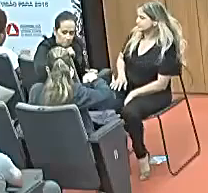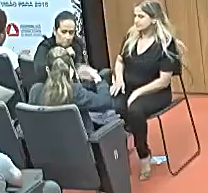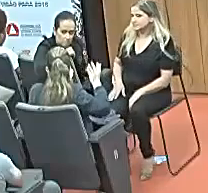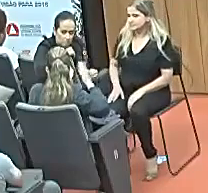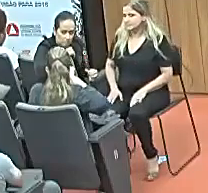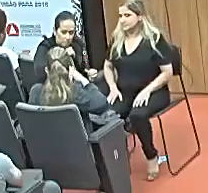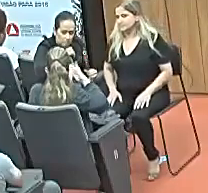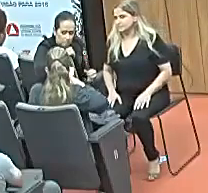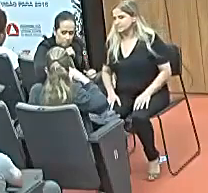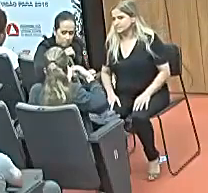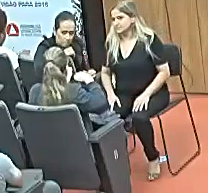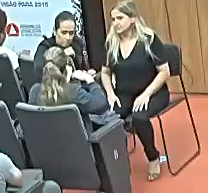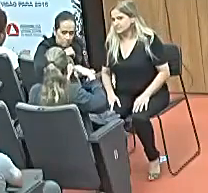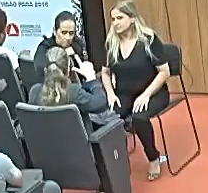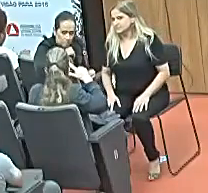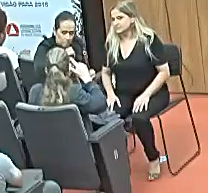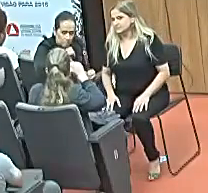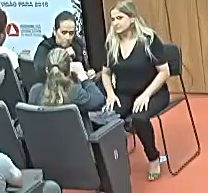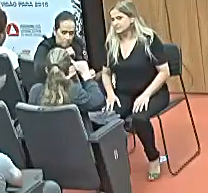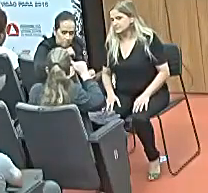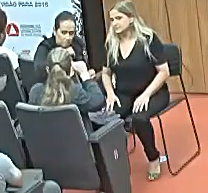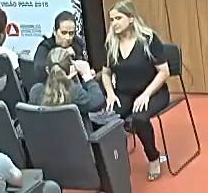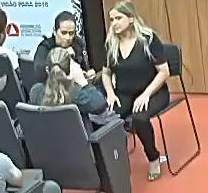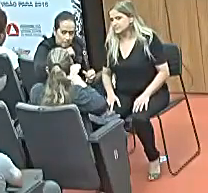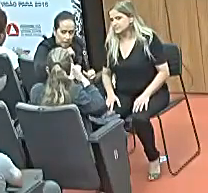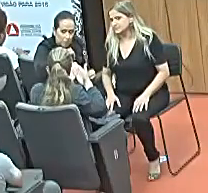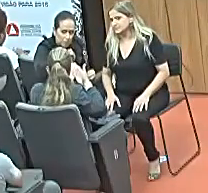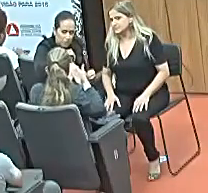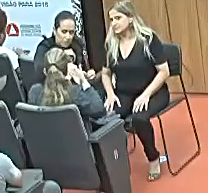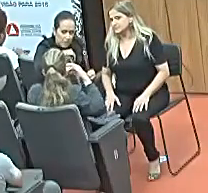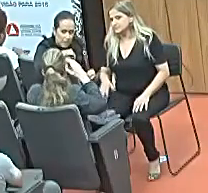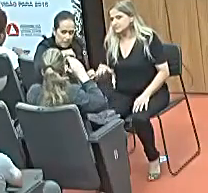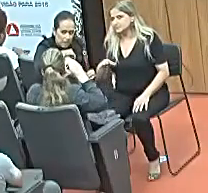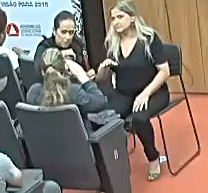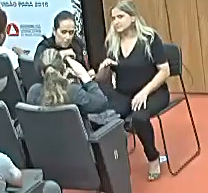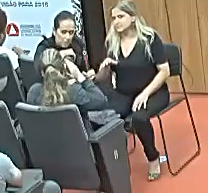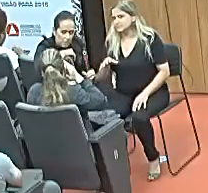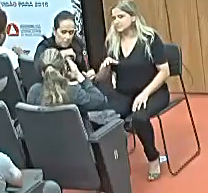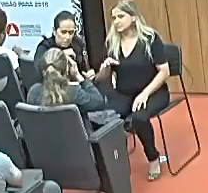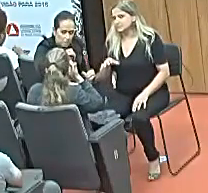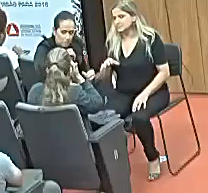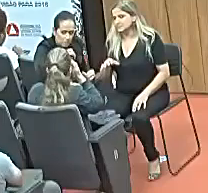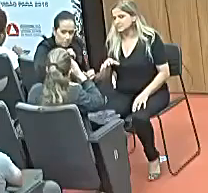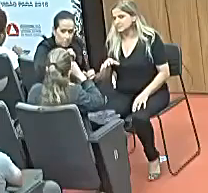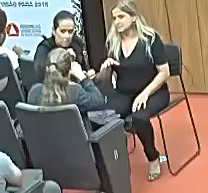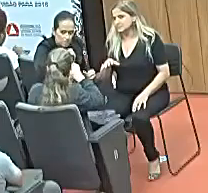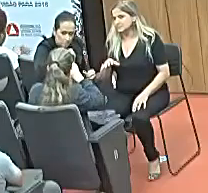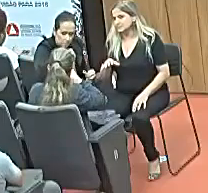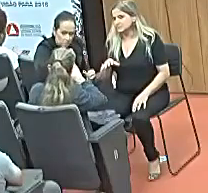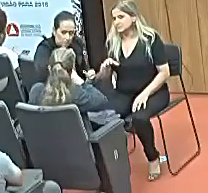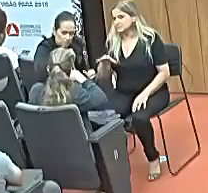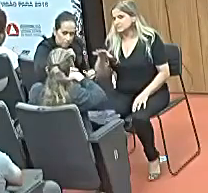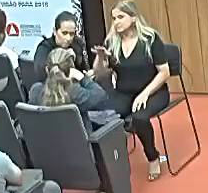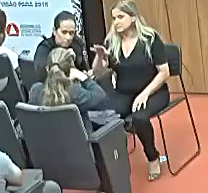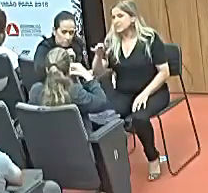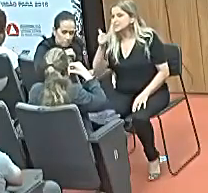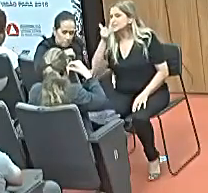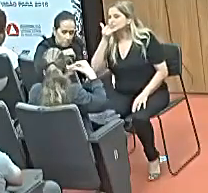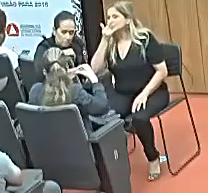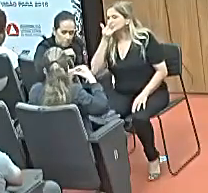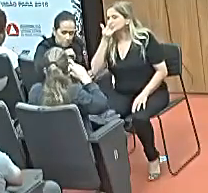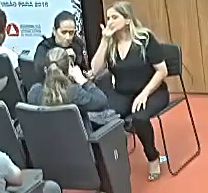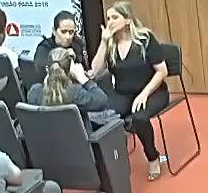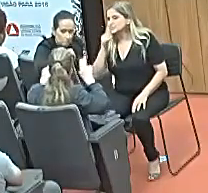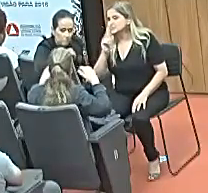para a secretaria de estado da educação porque no brasil o brasil alfabetizado em todo o